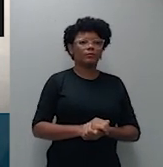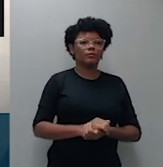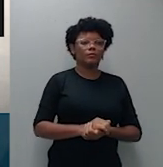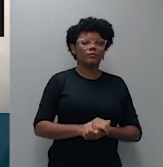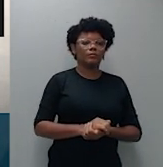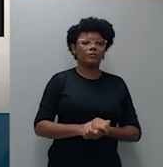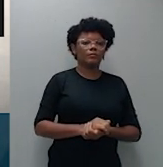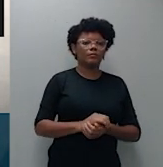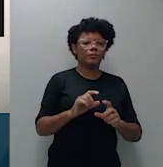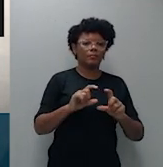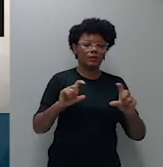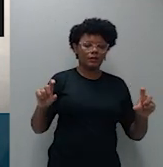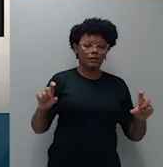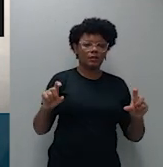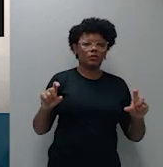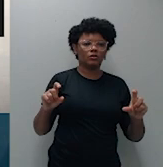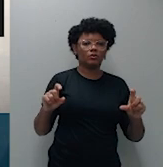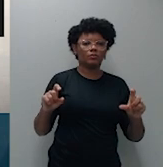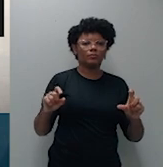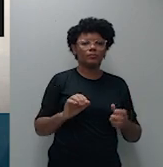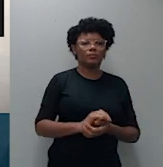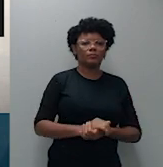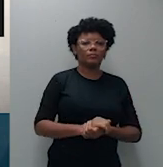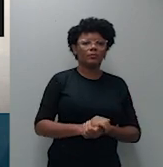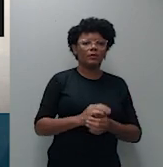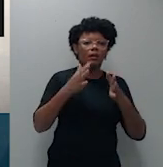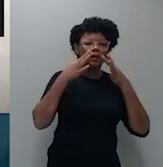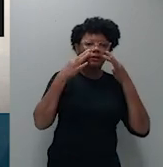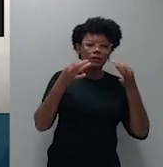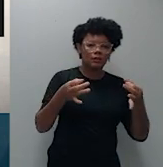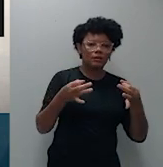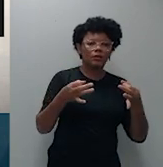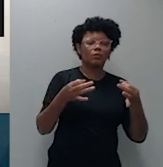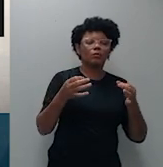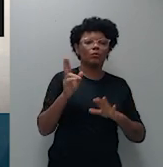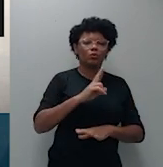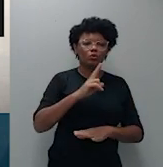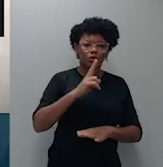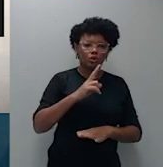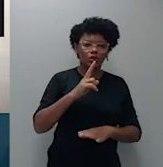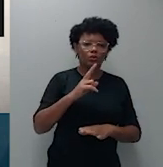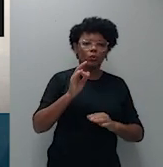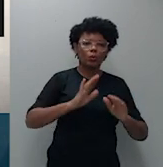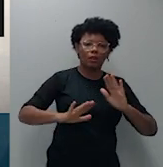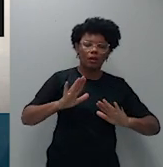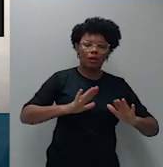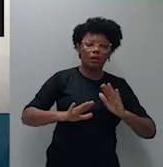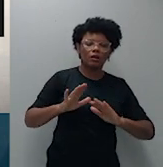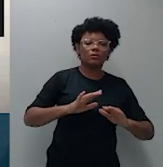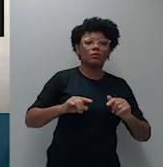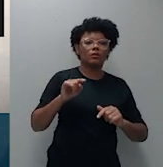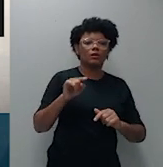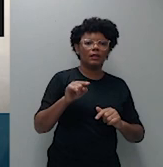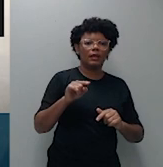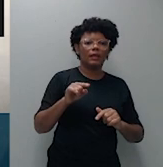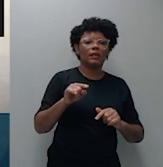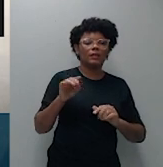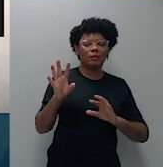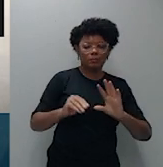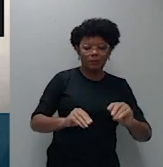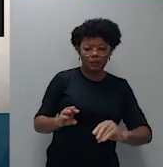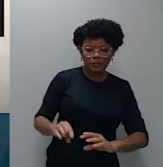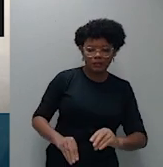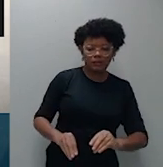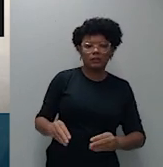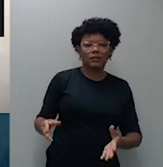com a seguinte mensagem atenção comunicado urgente cuidado com esse homem ele é